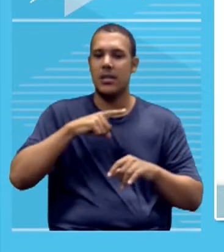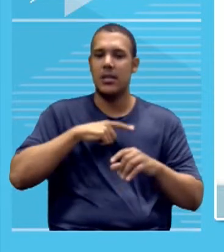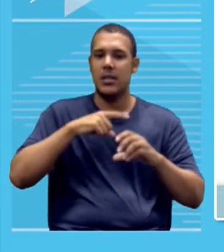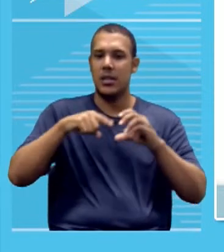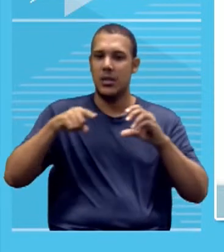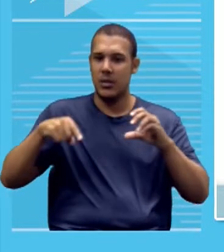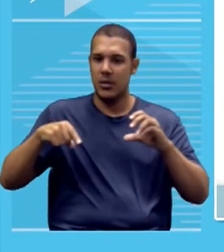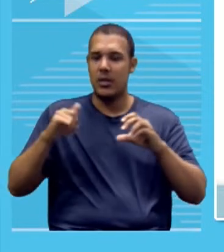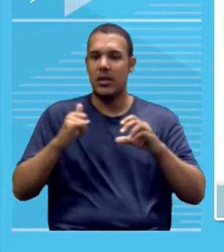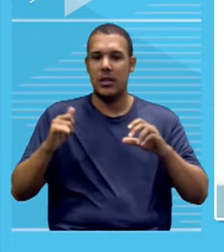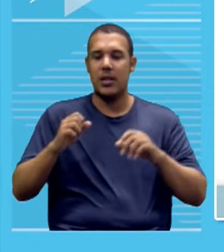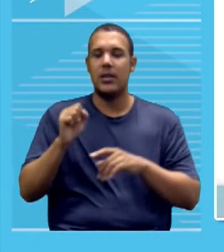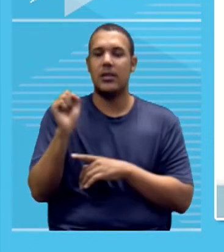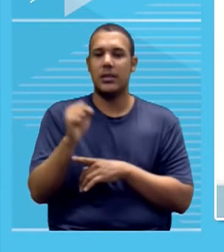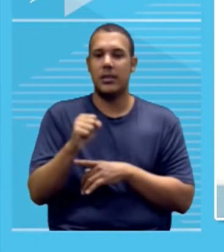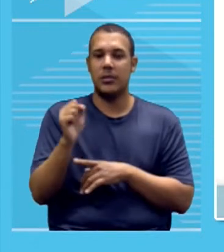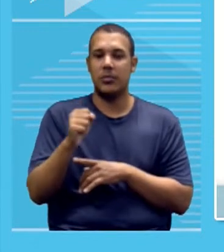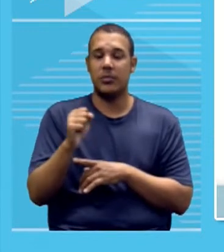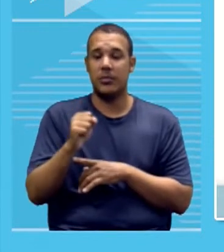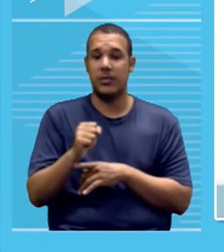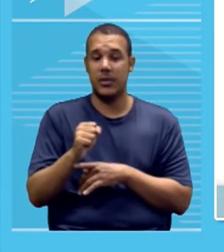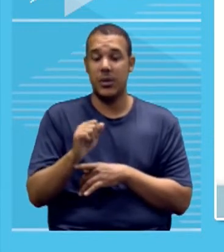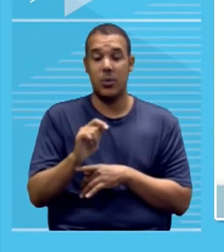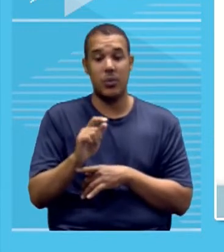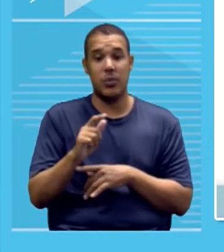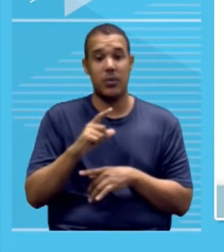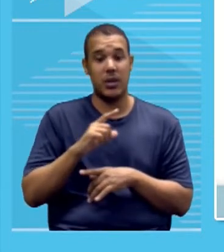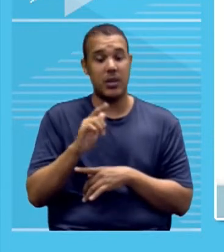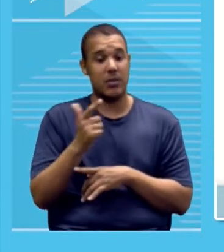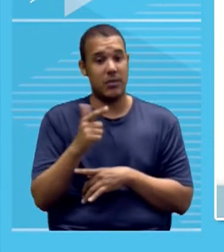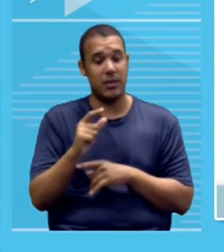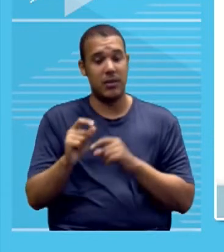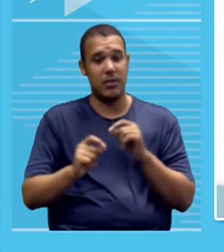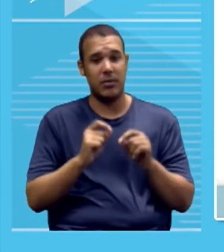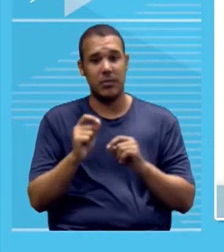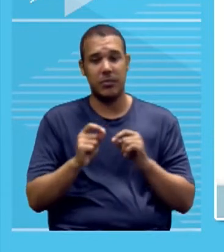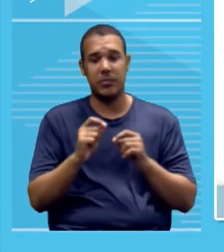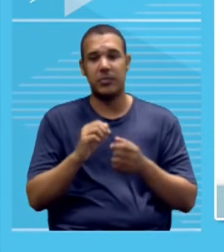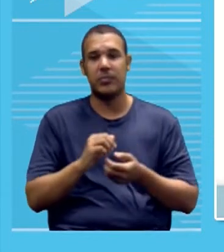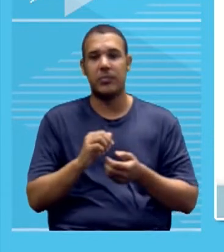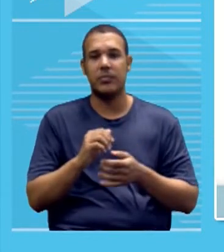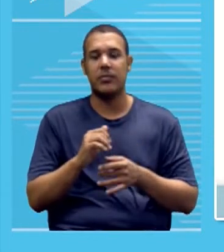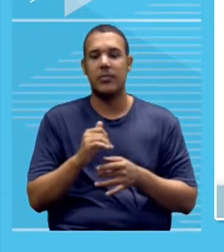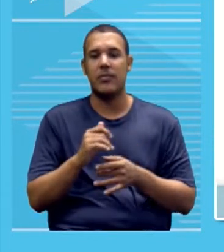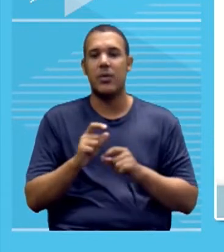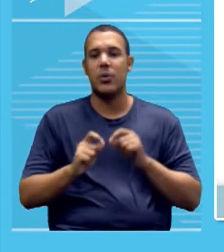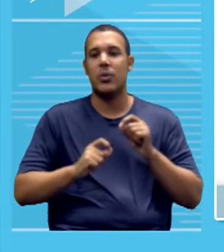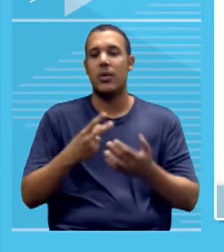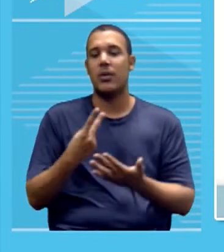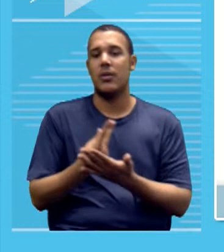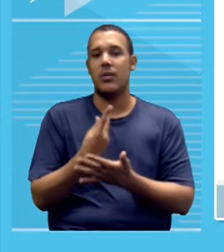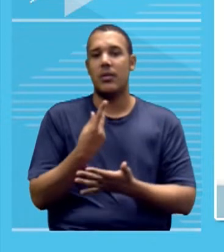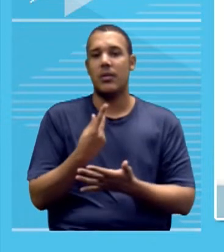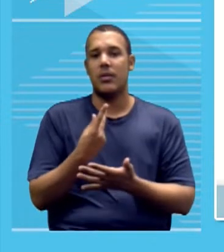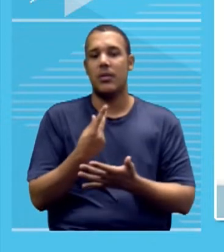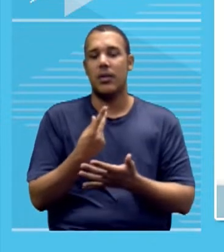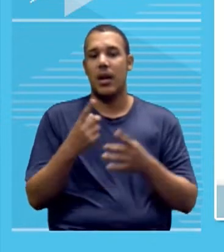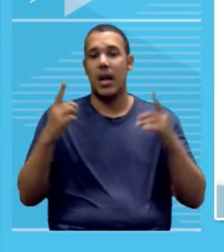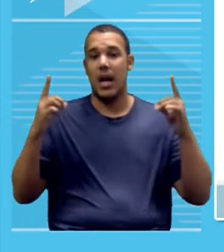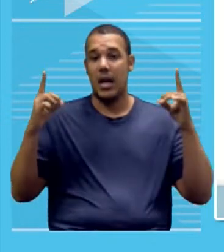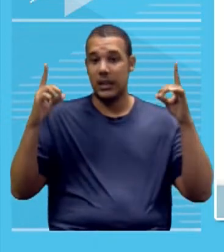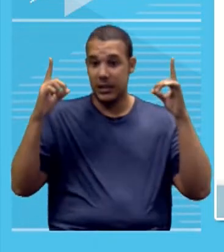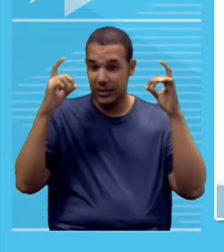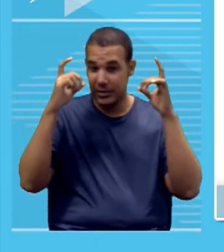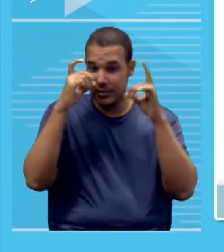elétrica dentro do material isolante. O que não existe o que acontece é a